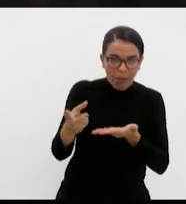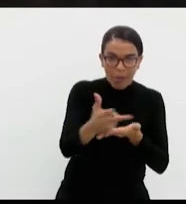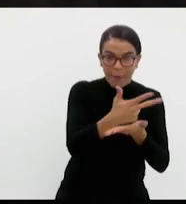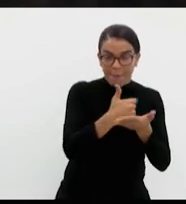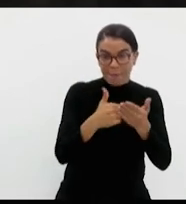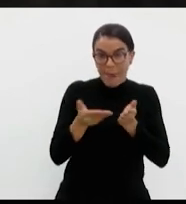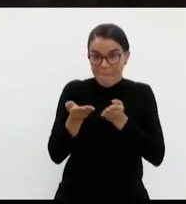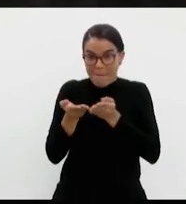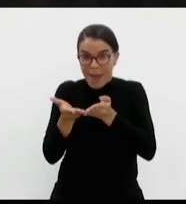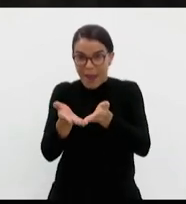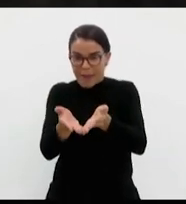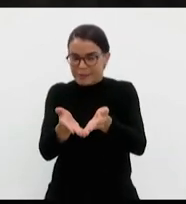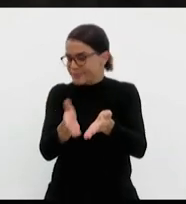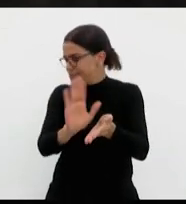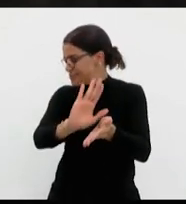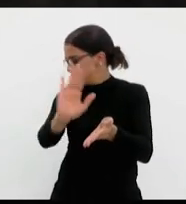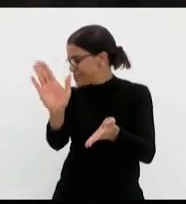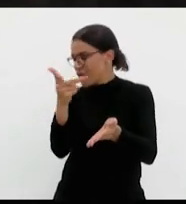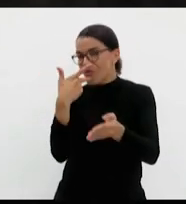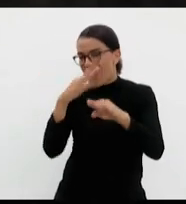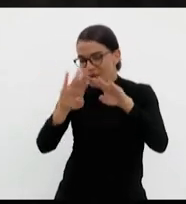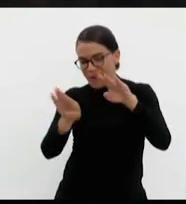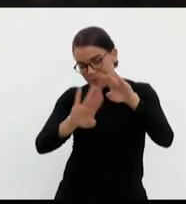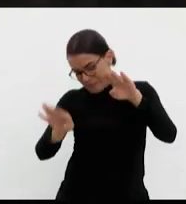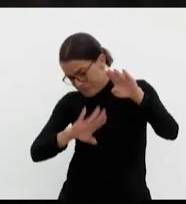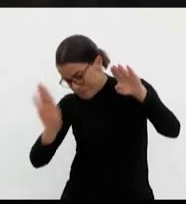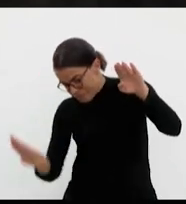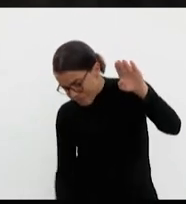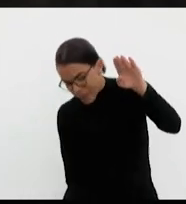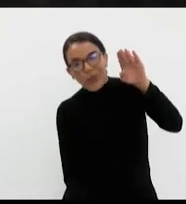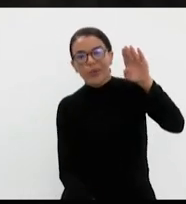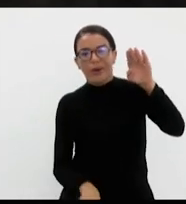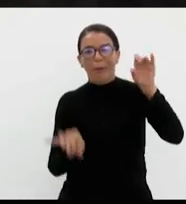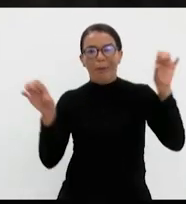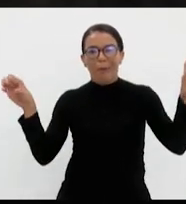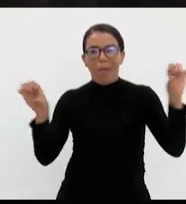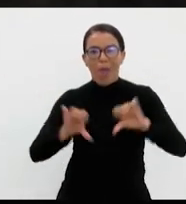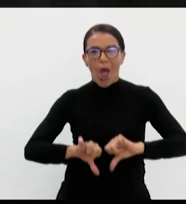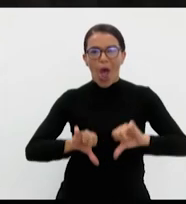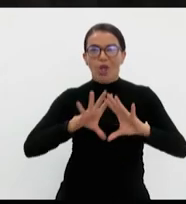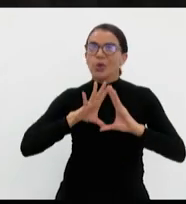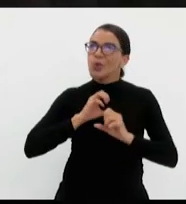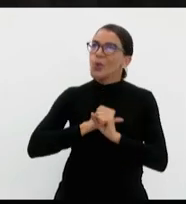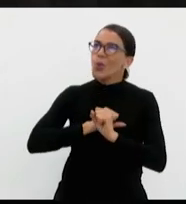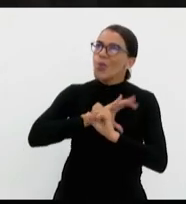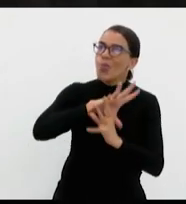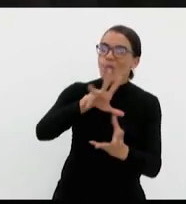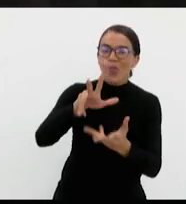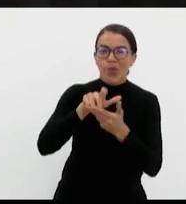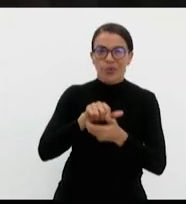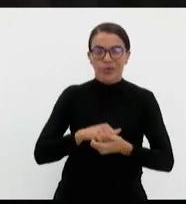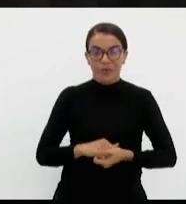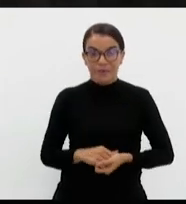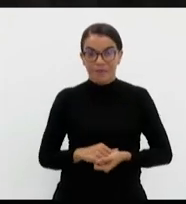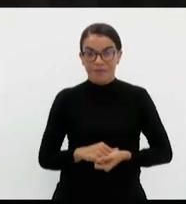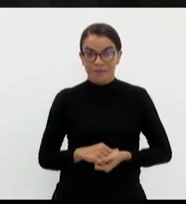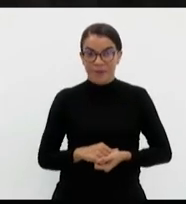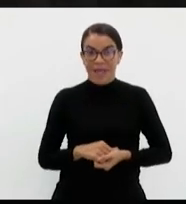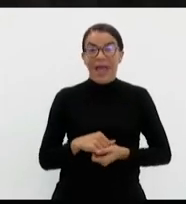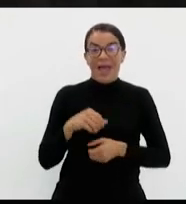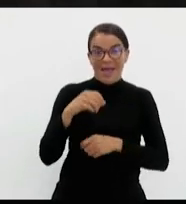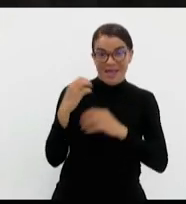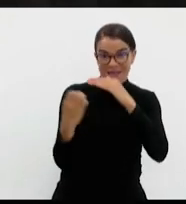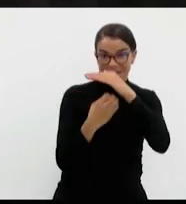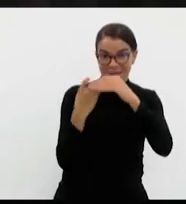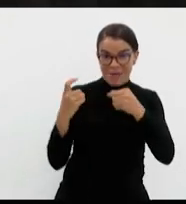Barcas. Não coloco nem abaixo da crítica, está pior do que o dos piores, há muitos anos. A Light,